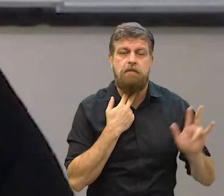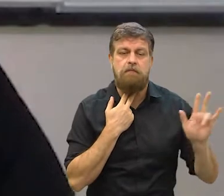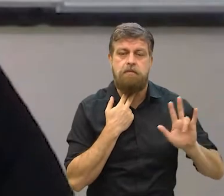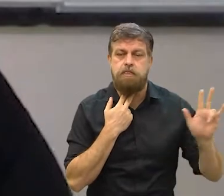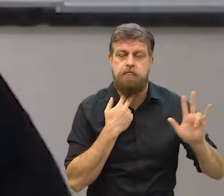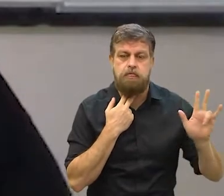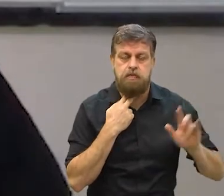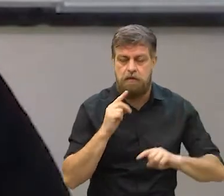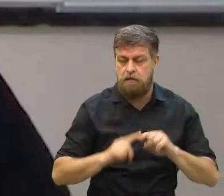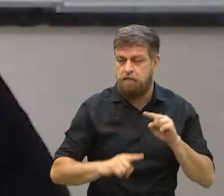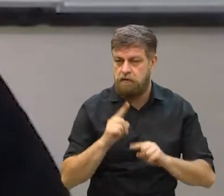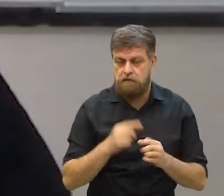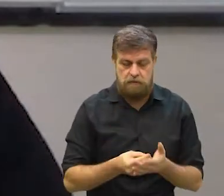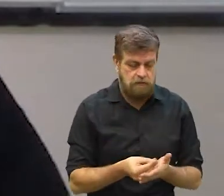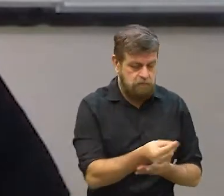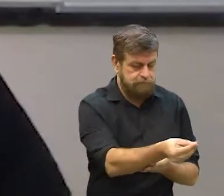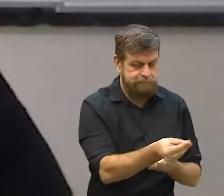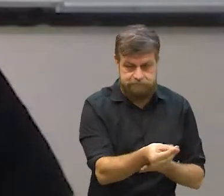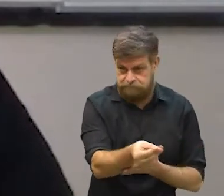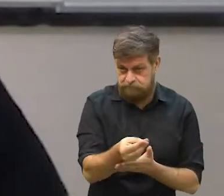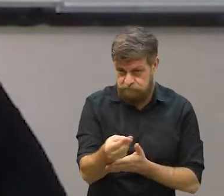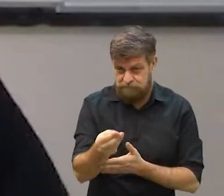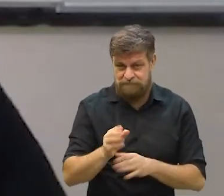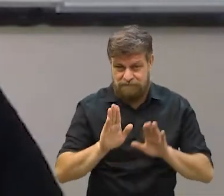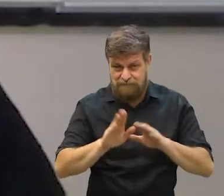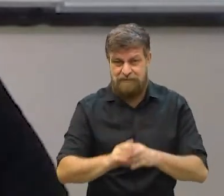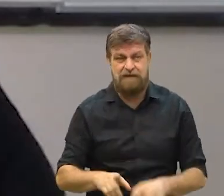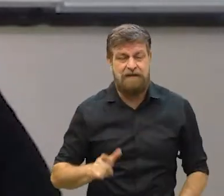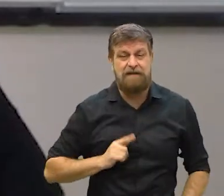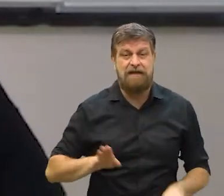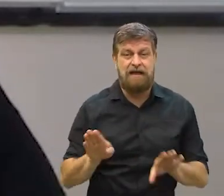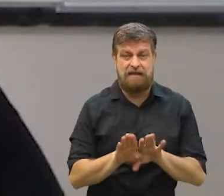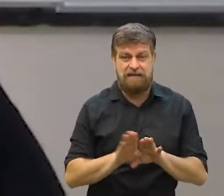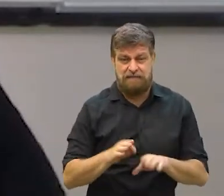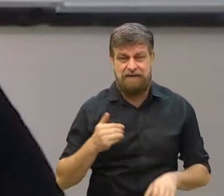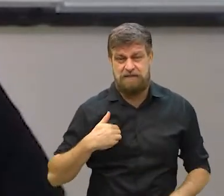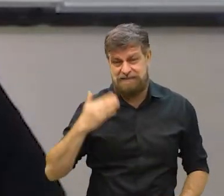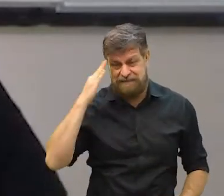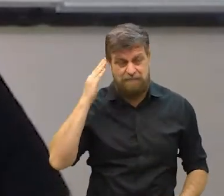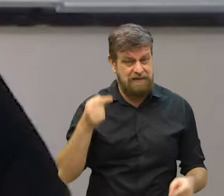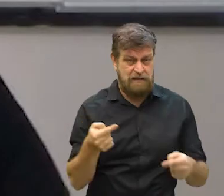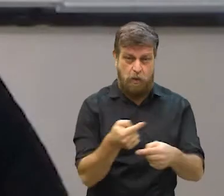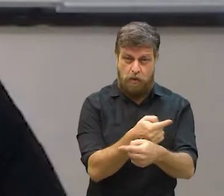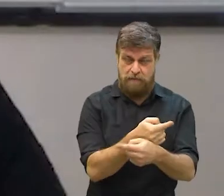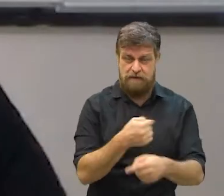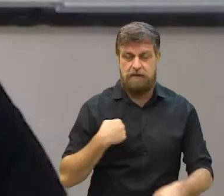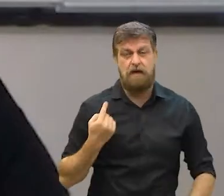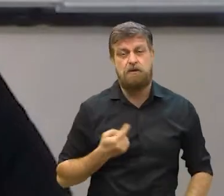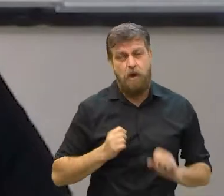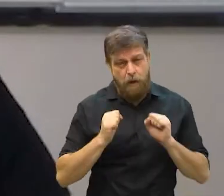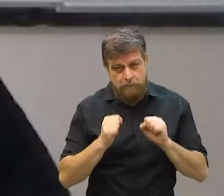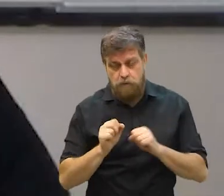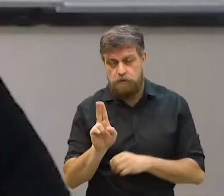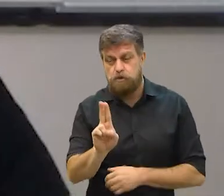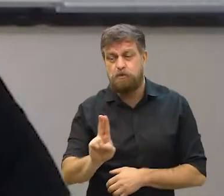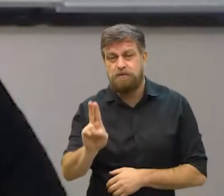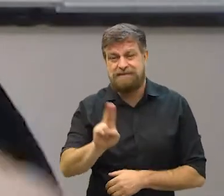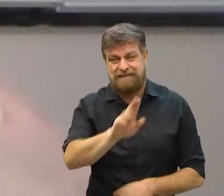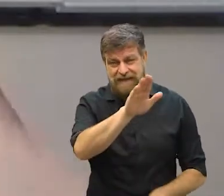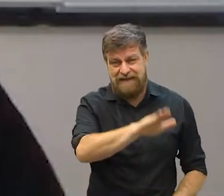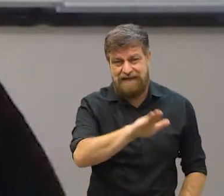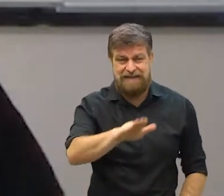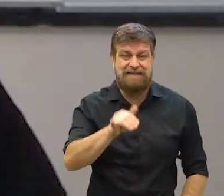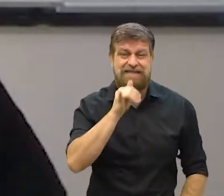THC. Por outro lado, o CBD não teria essa contraindicação. Então, nós podemos usar em criança,